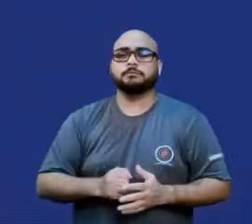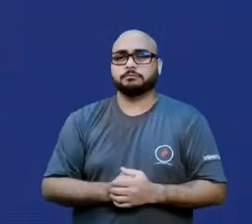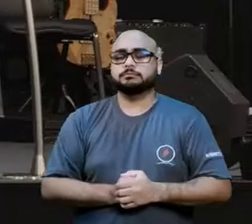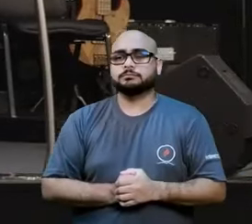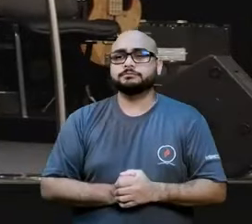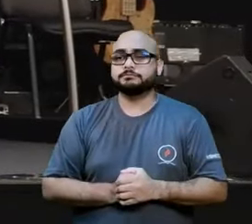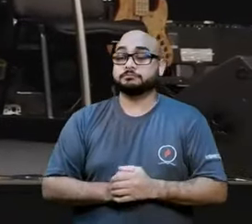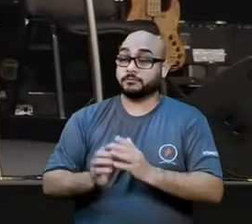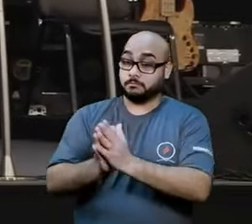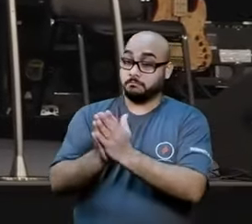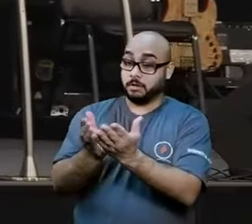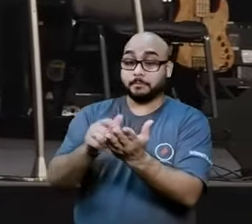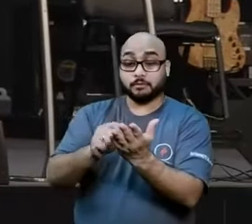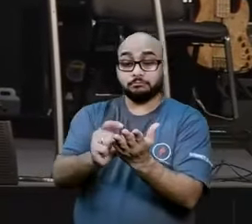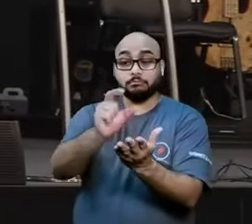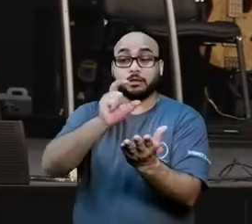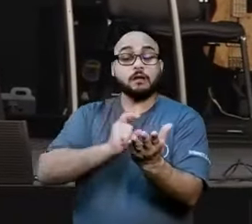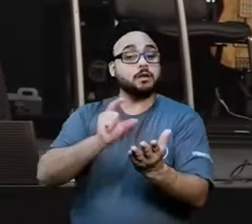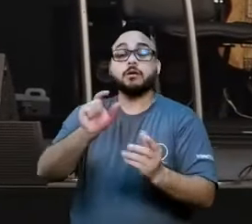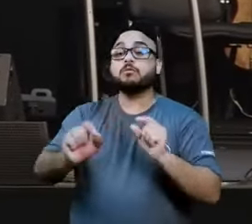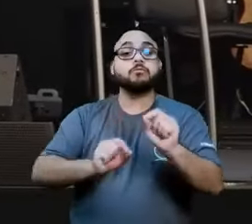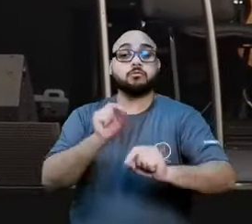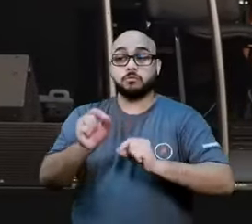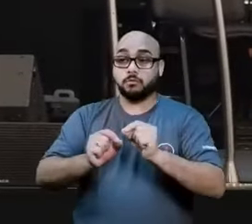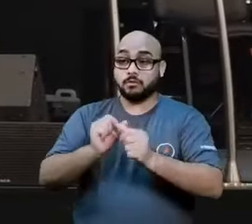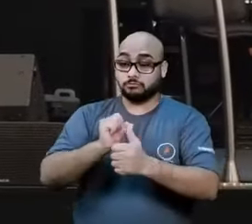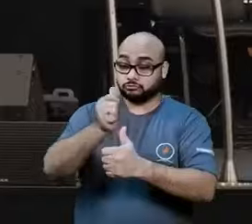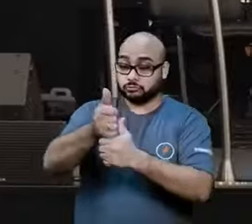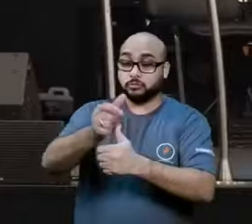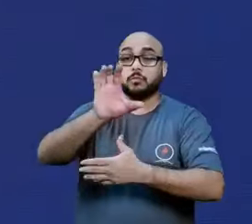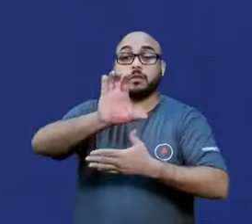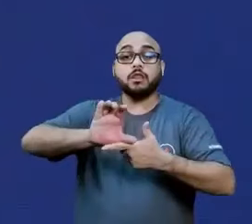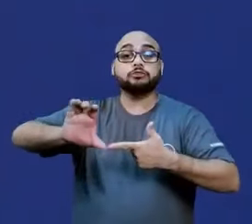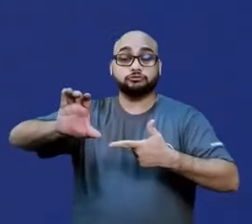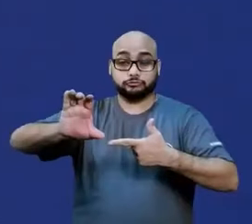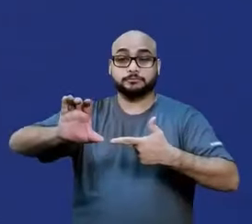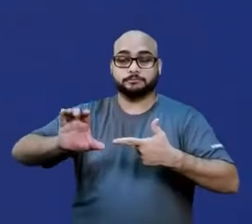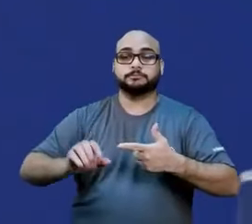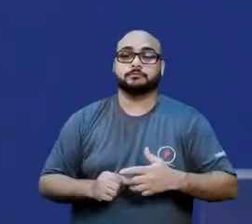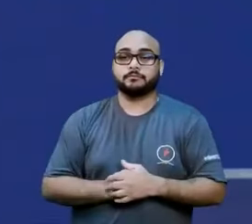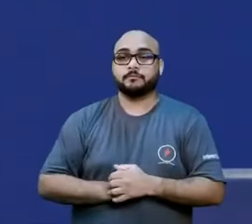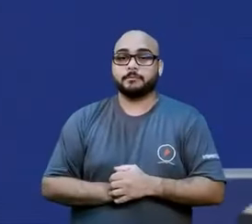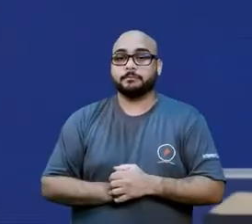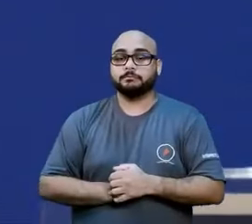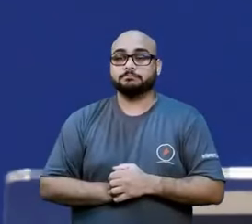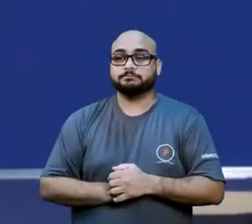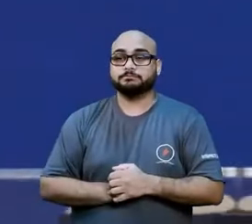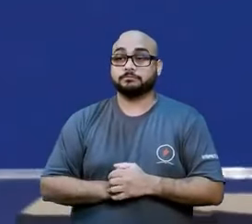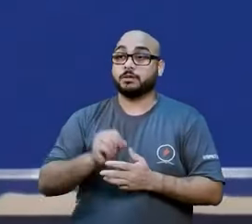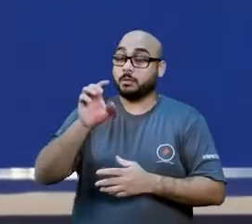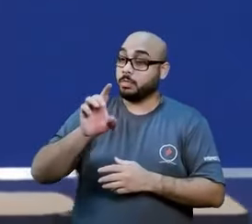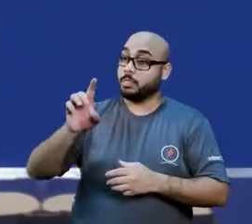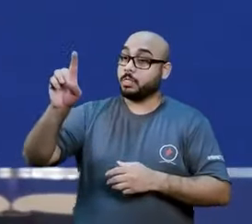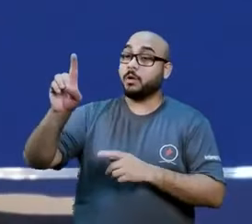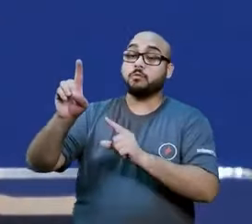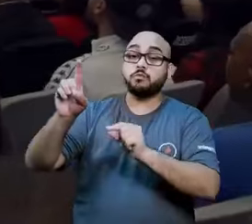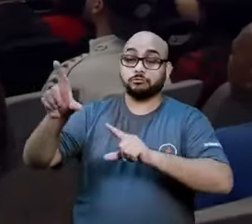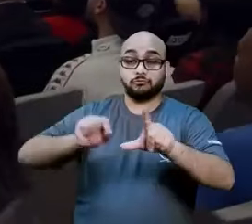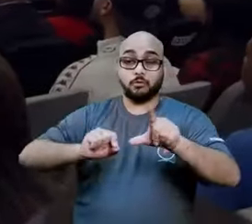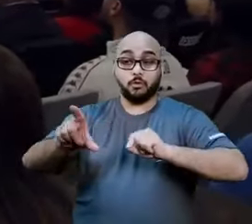Bíblia fala em primeira Coríntios Capítulo 1 a partir do Versículo 27 que Deus escolheu as coisas